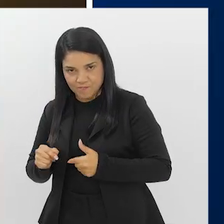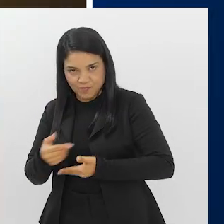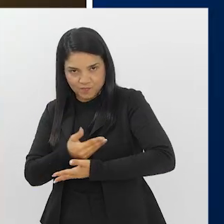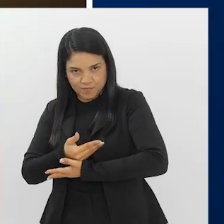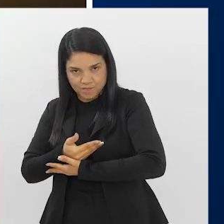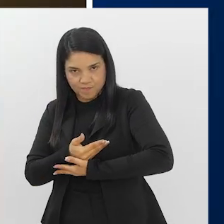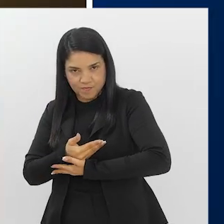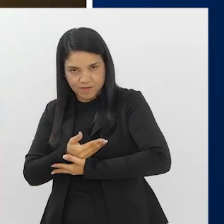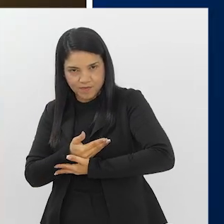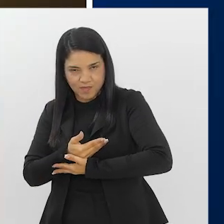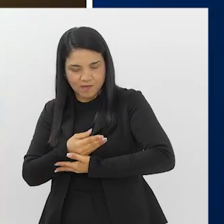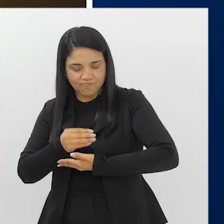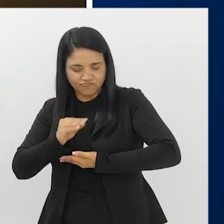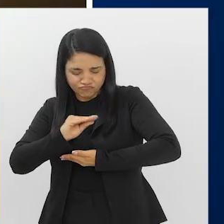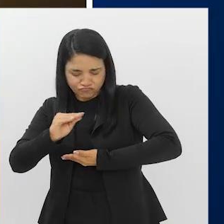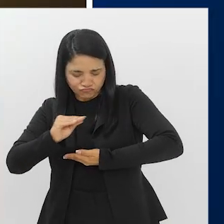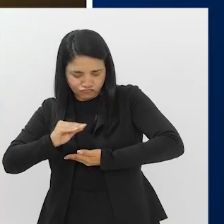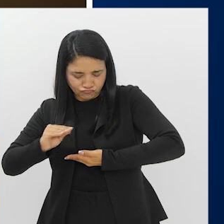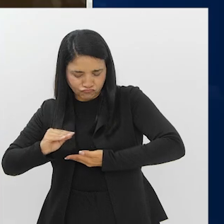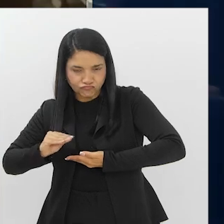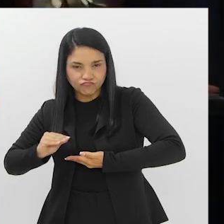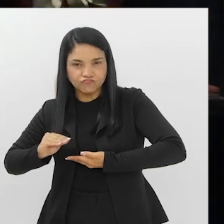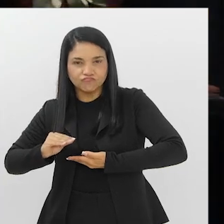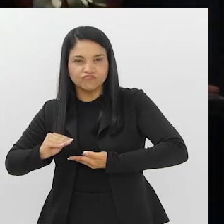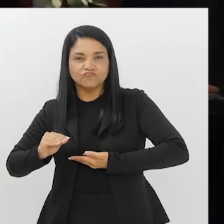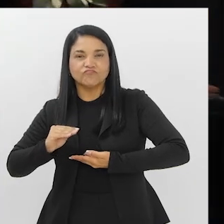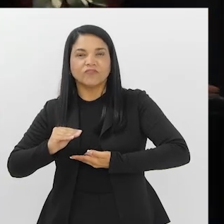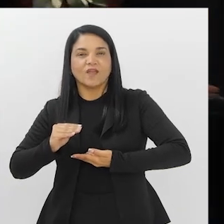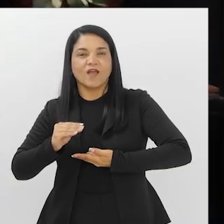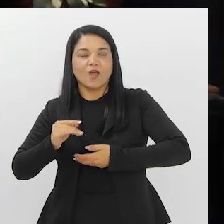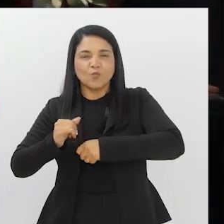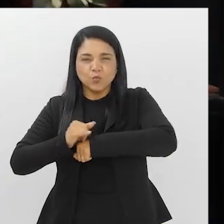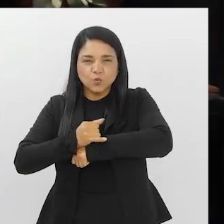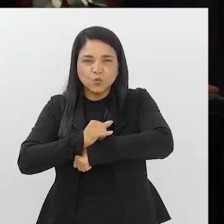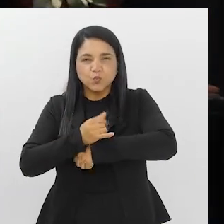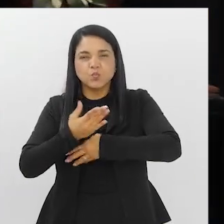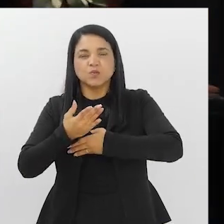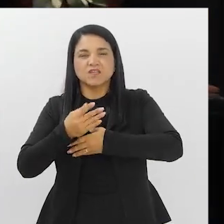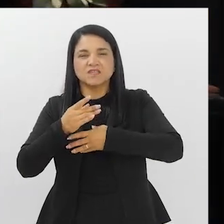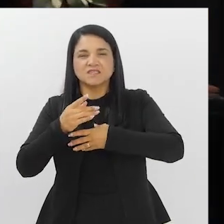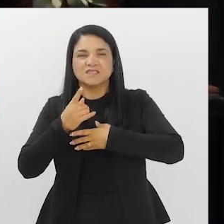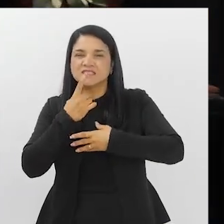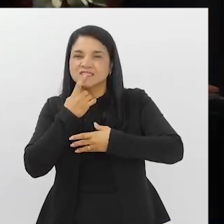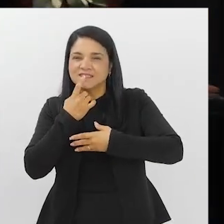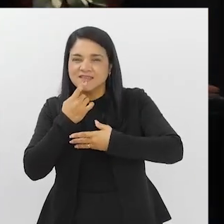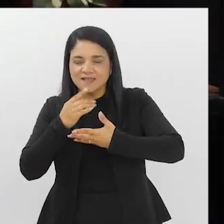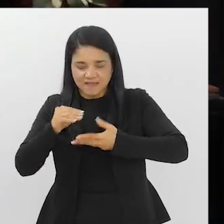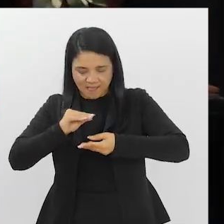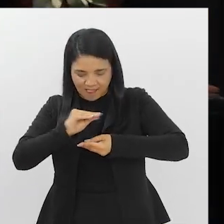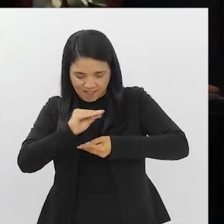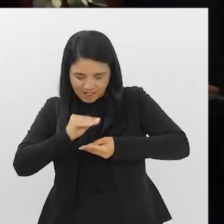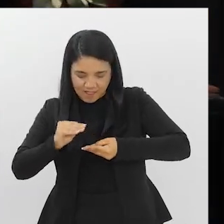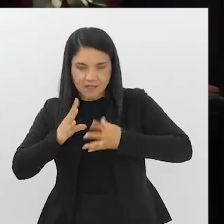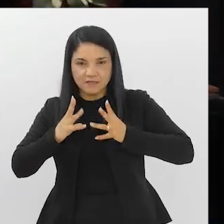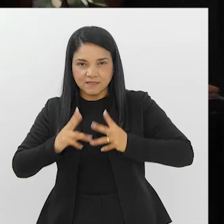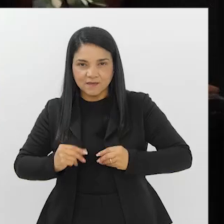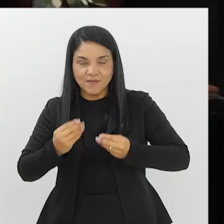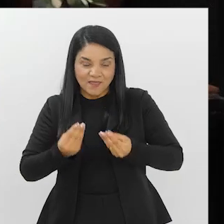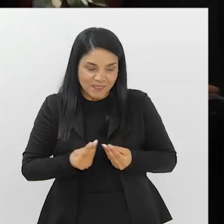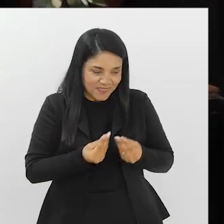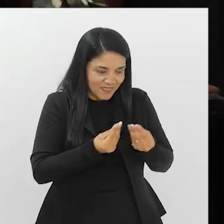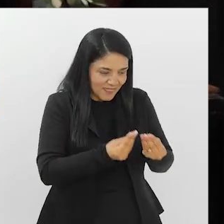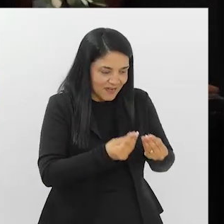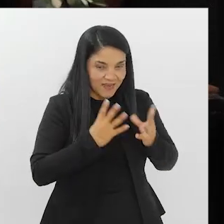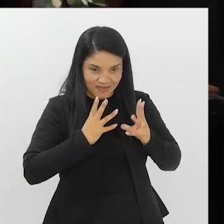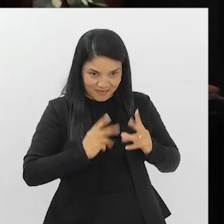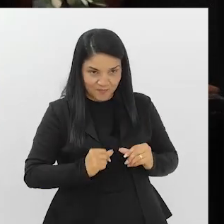Vocês dão ali acho que é um paninho que vocês passam, né? Porque tira aquela gordura, o pouquinho de sangue que ele vem junto, e aí